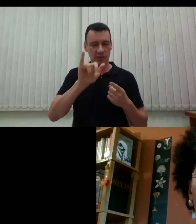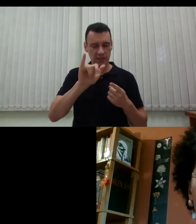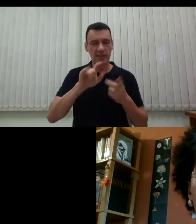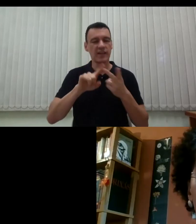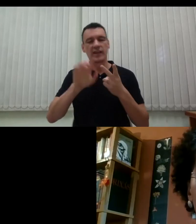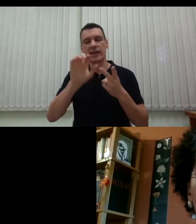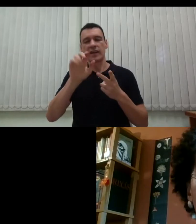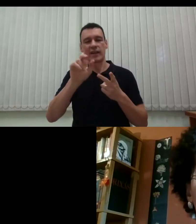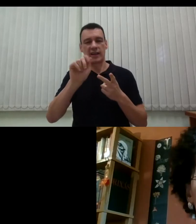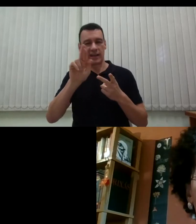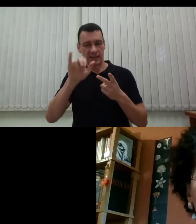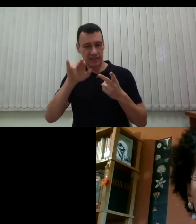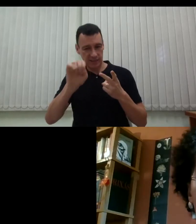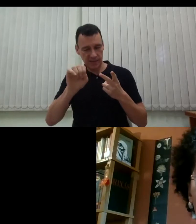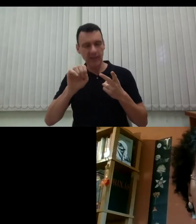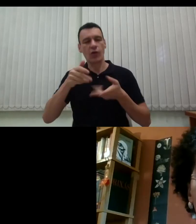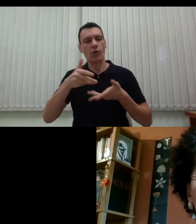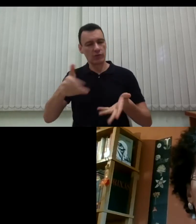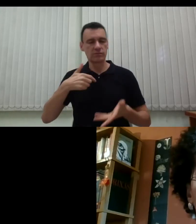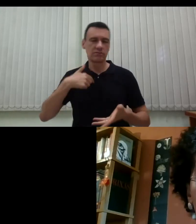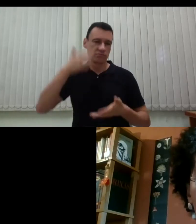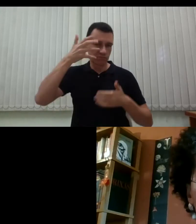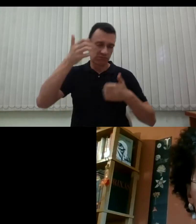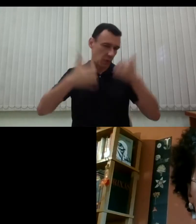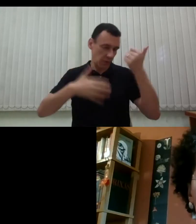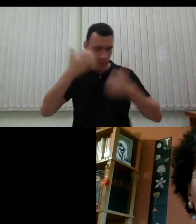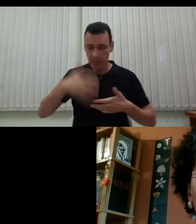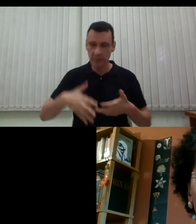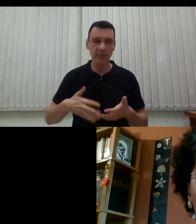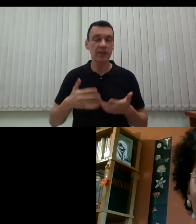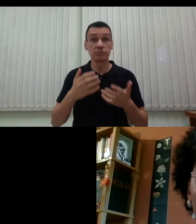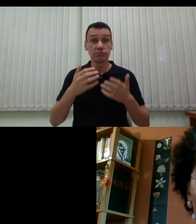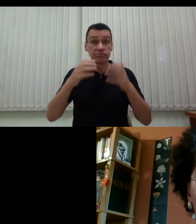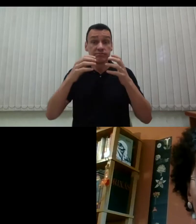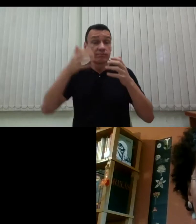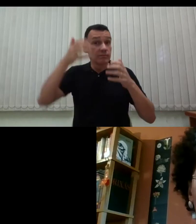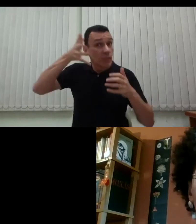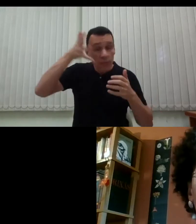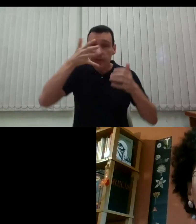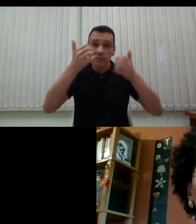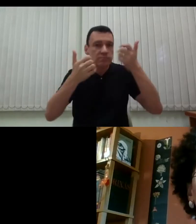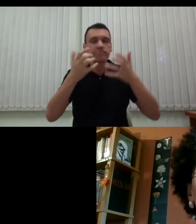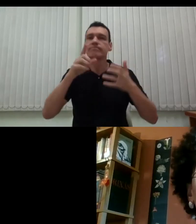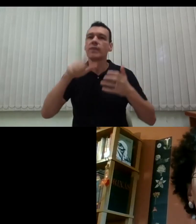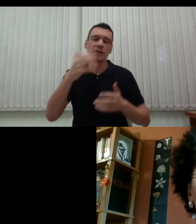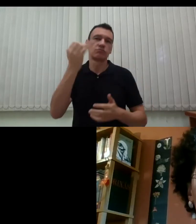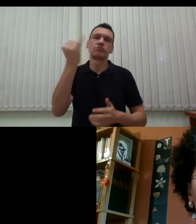convite, né, para participar desse evento tão necessário, tão fundamental.